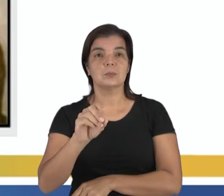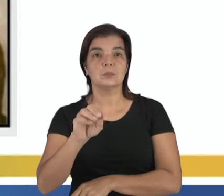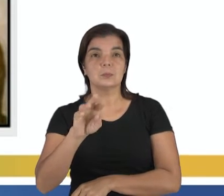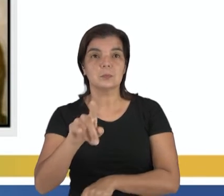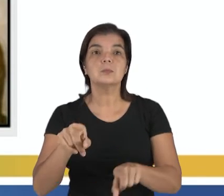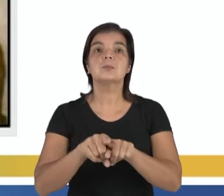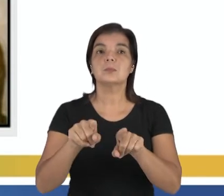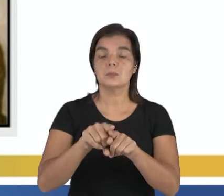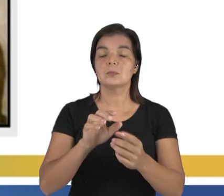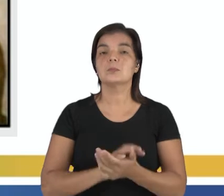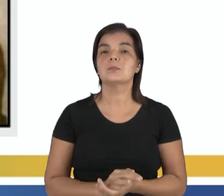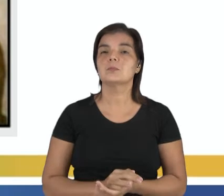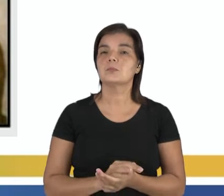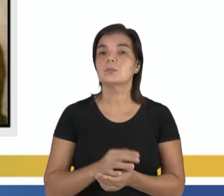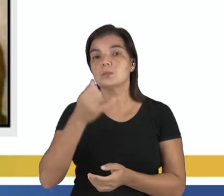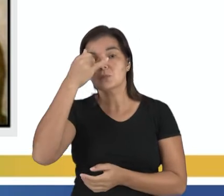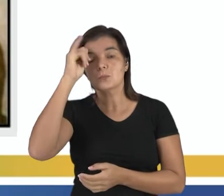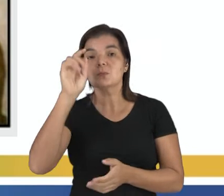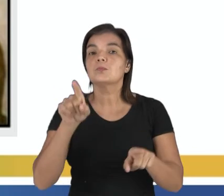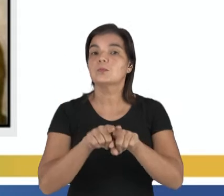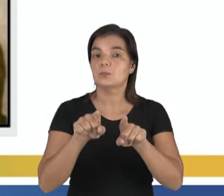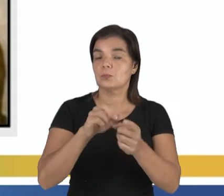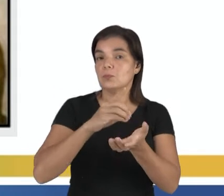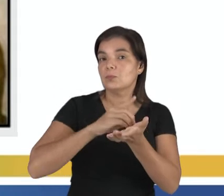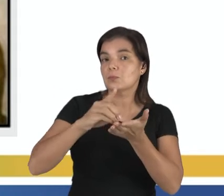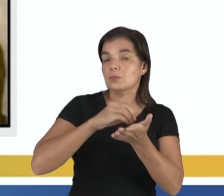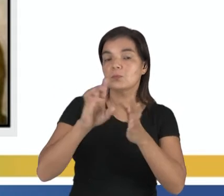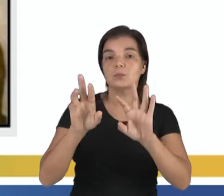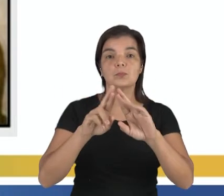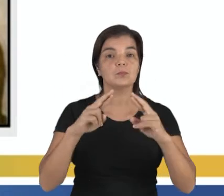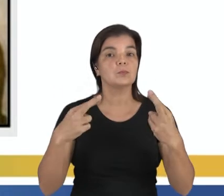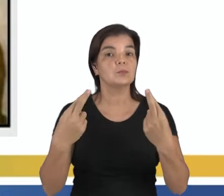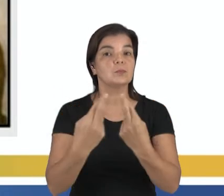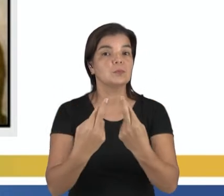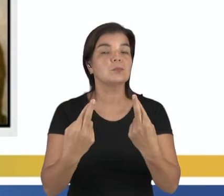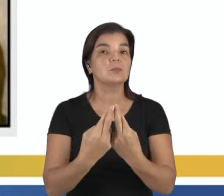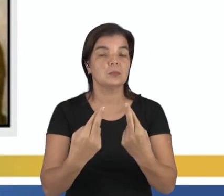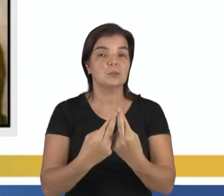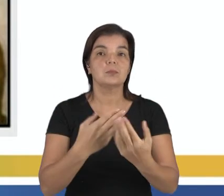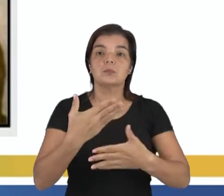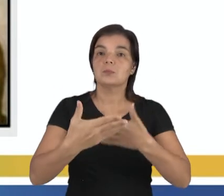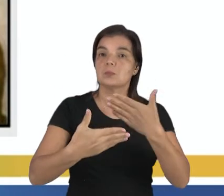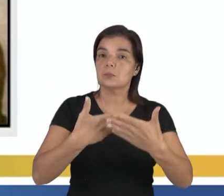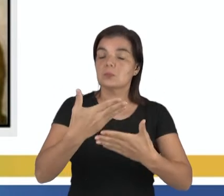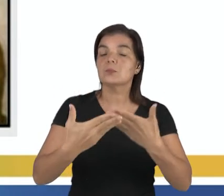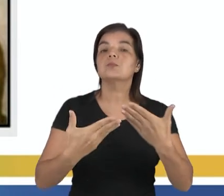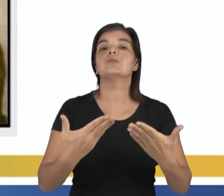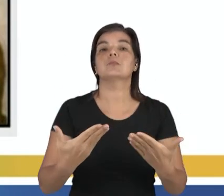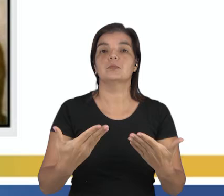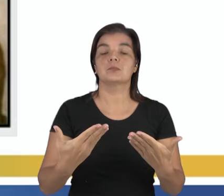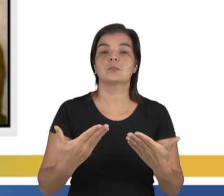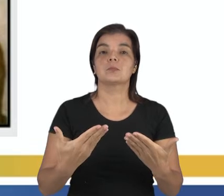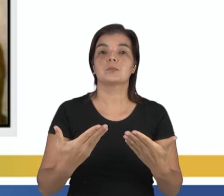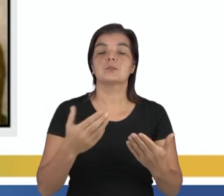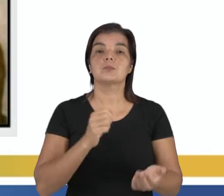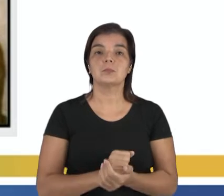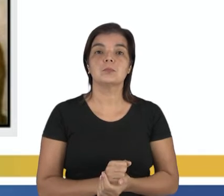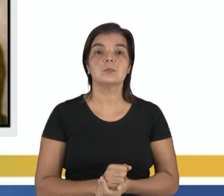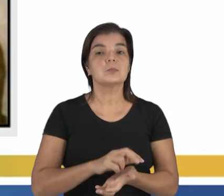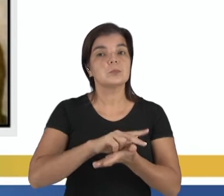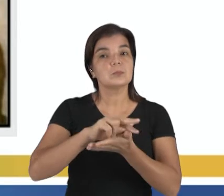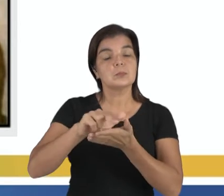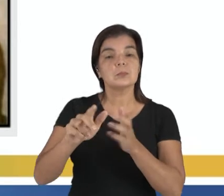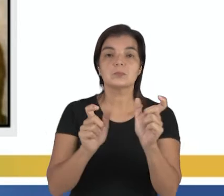aí, que eles vão criar a enciclopédia, né, eles vão reunir, então, a partir do momento, né, que há